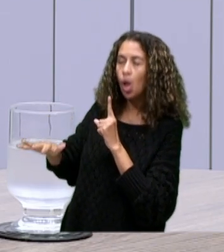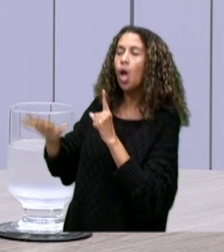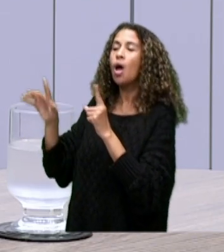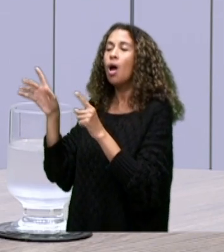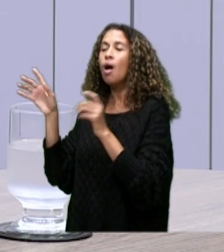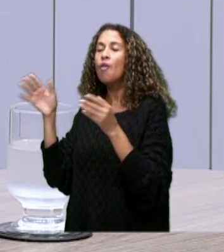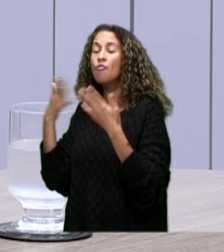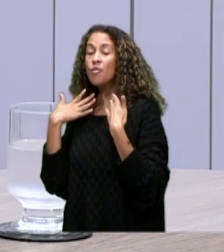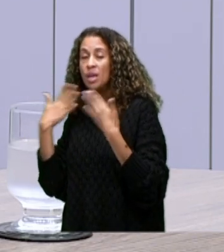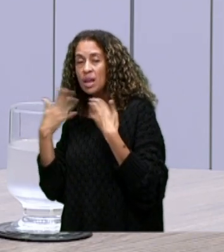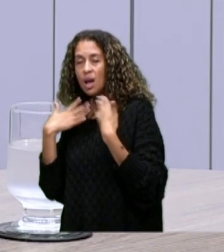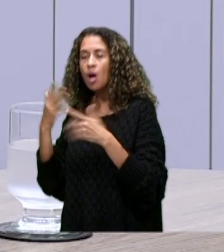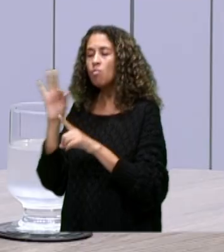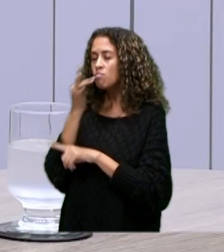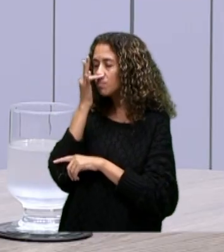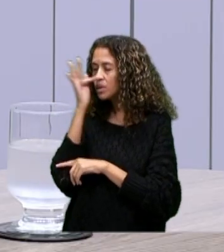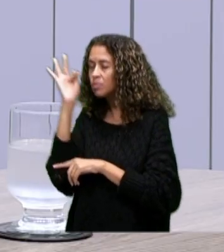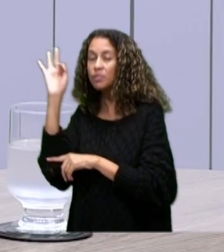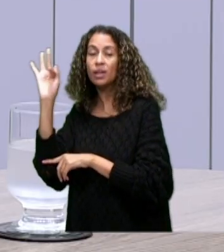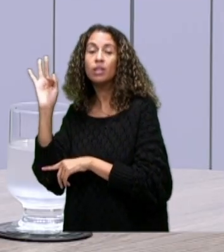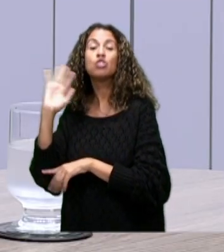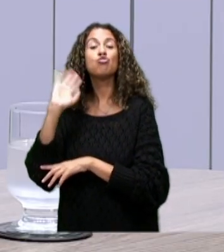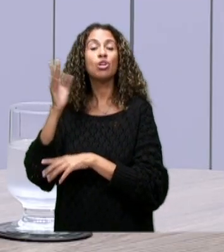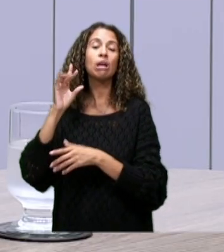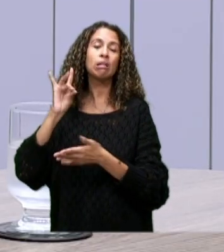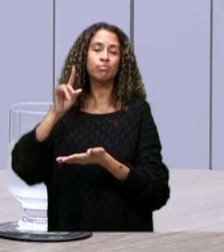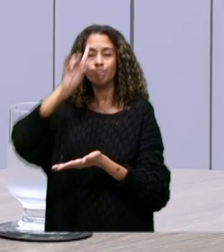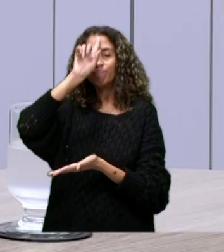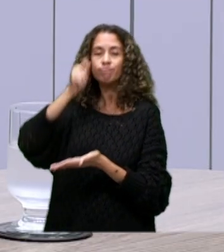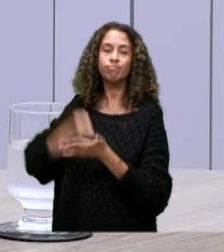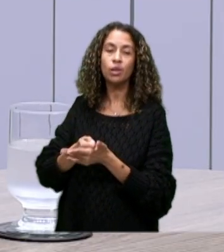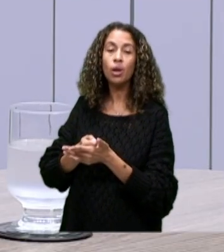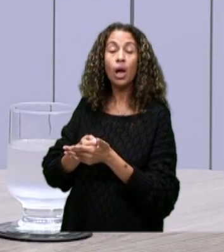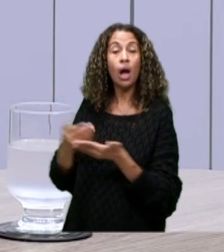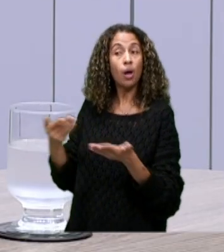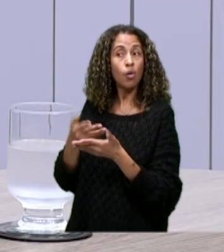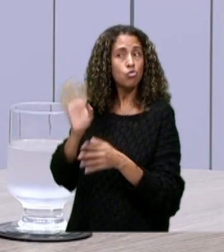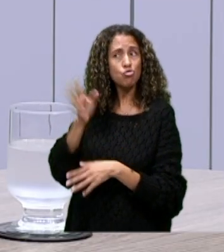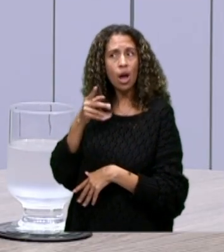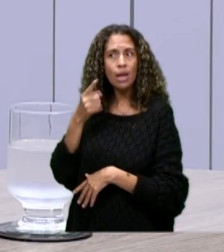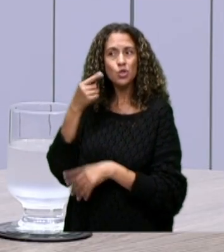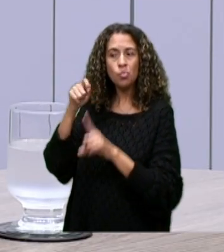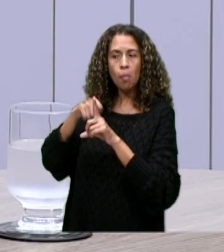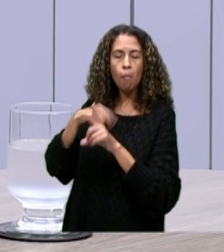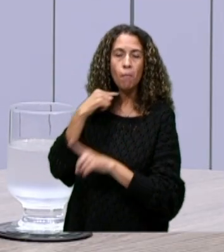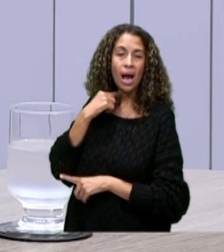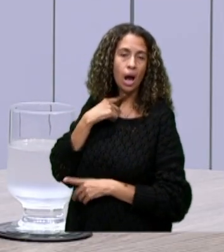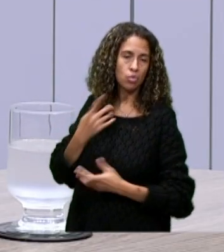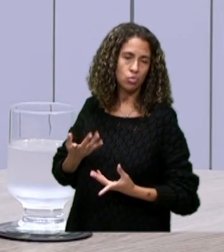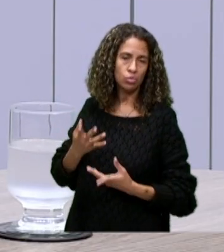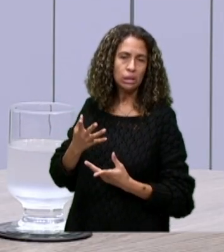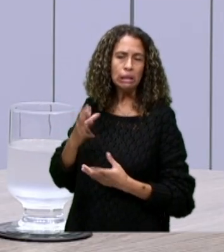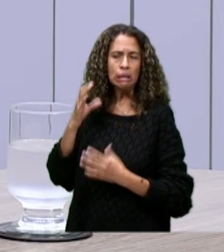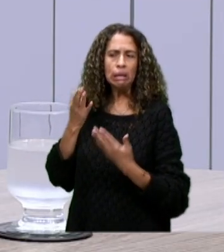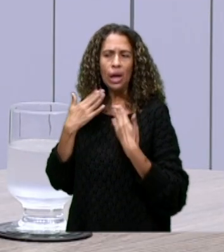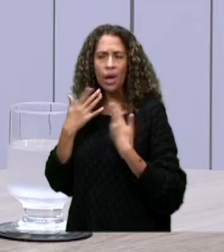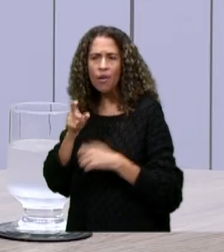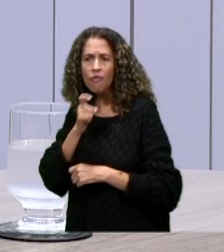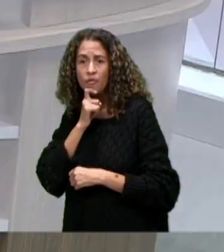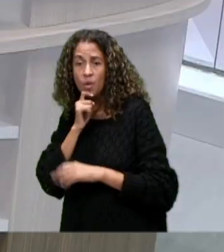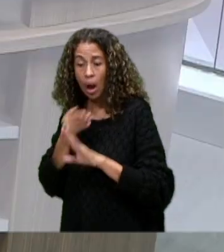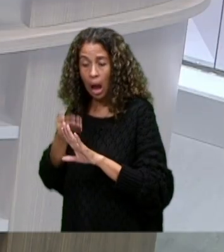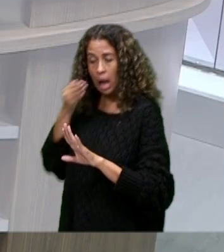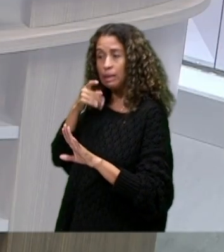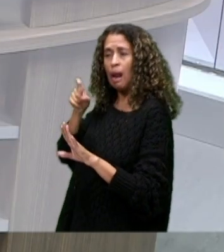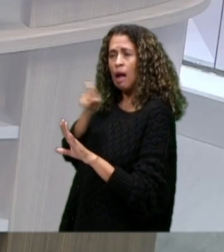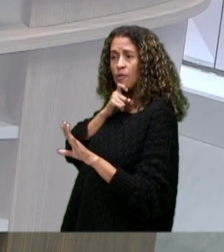que era inverno, 1º de maio já sempre era frio, agora geralmente é quente. Esse ano que foi diferente até, mas